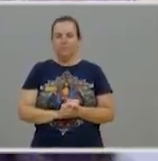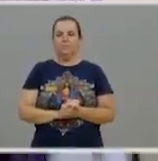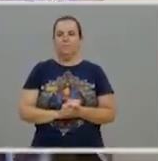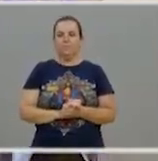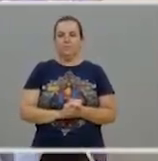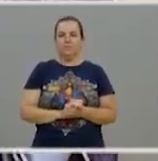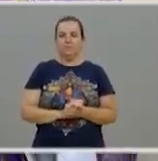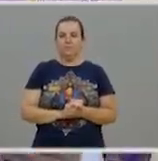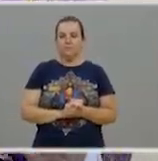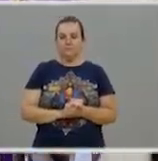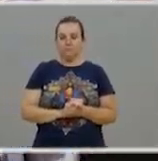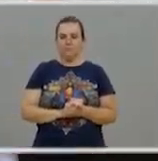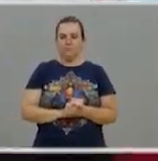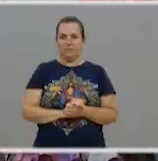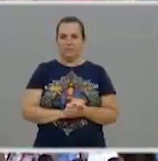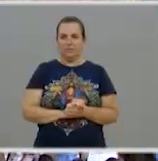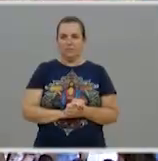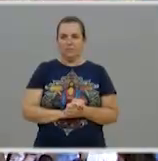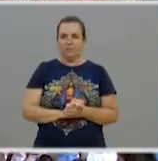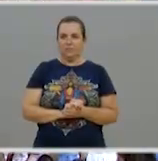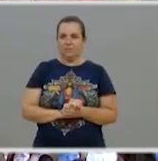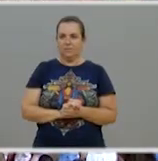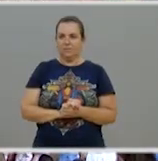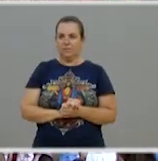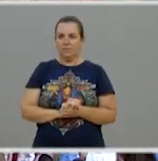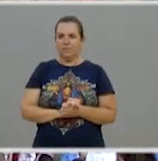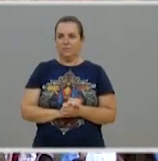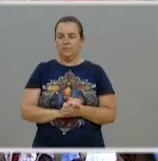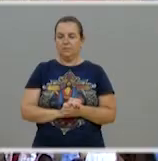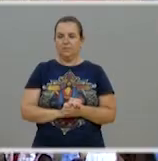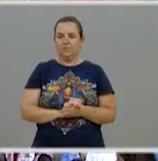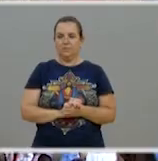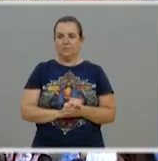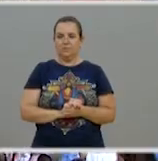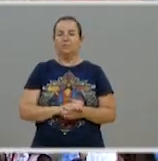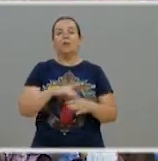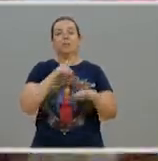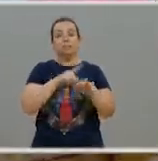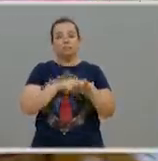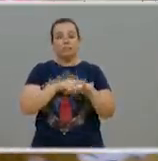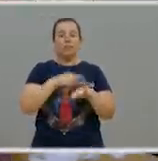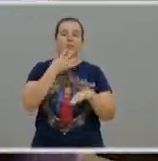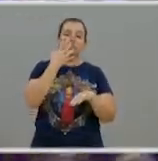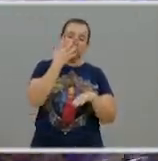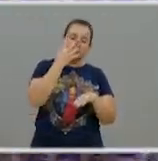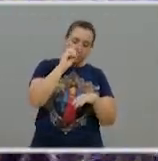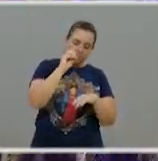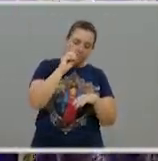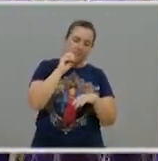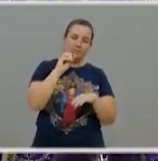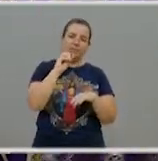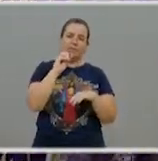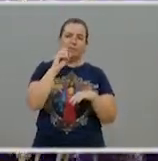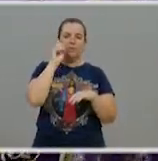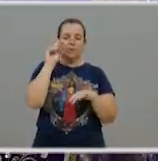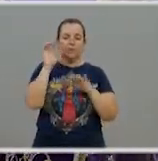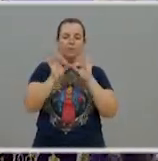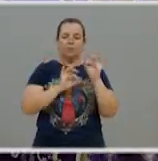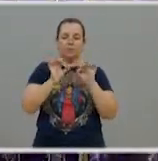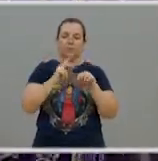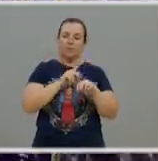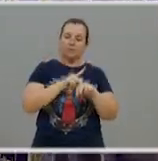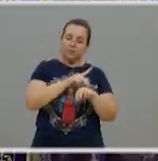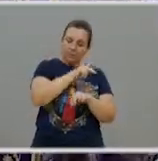amor. Nas santas chagas de Jesus, e no tempo da quaresma fica muito forte, as santas